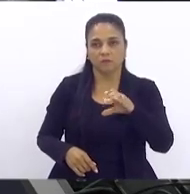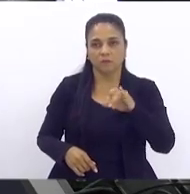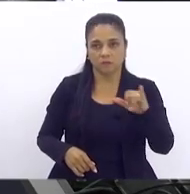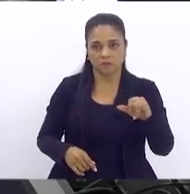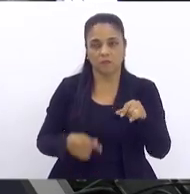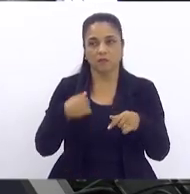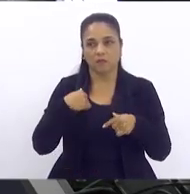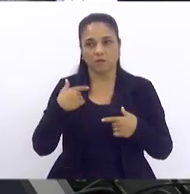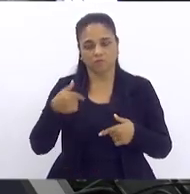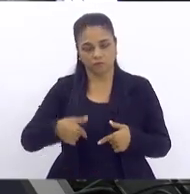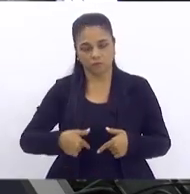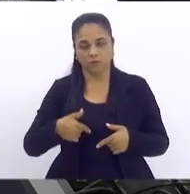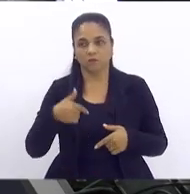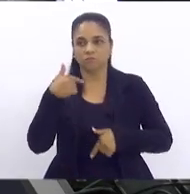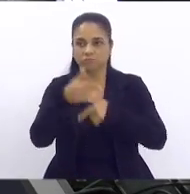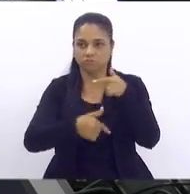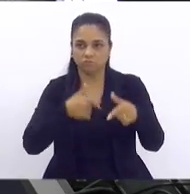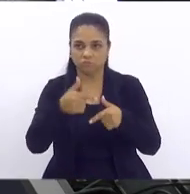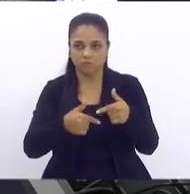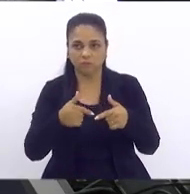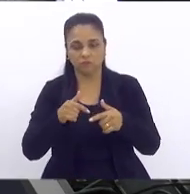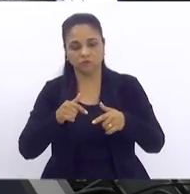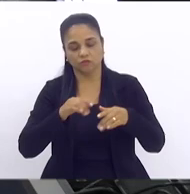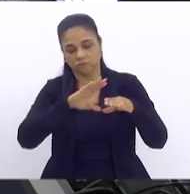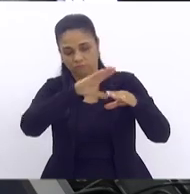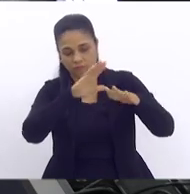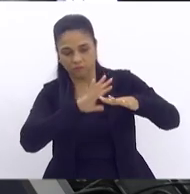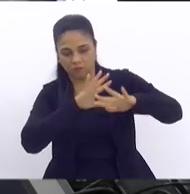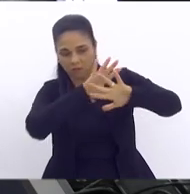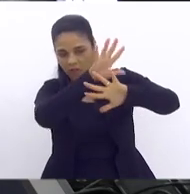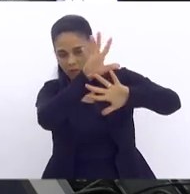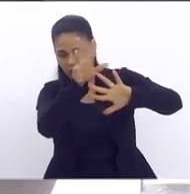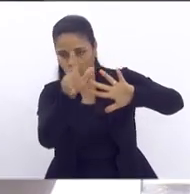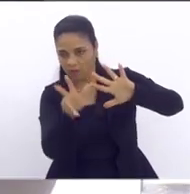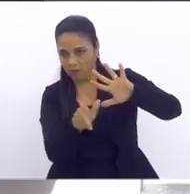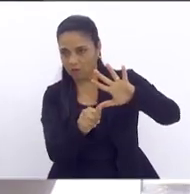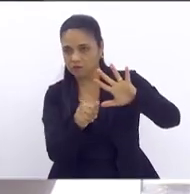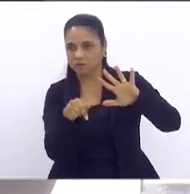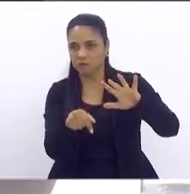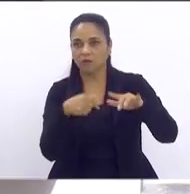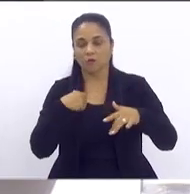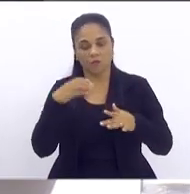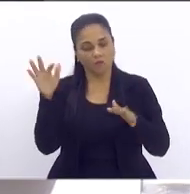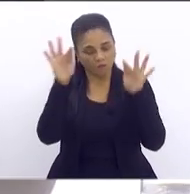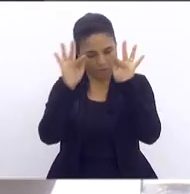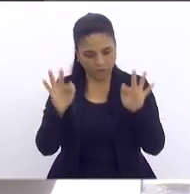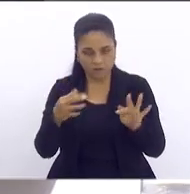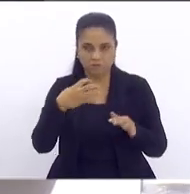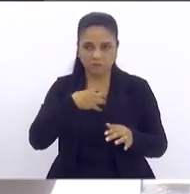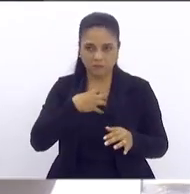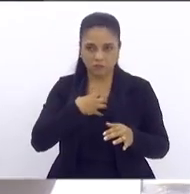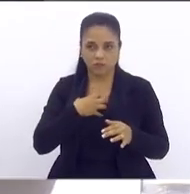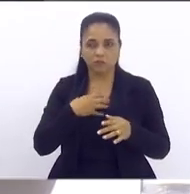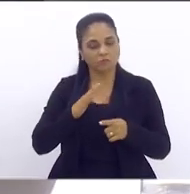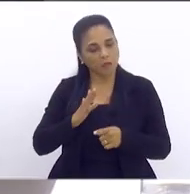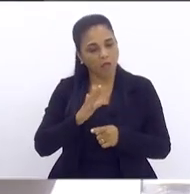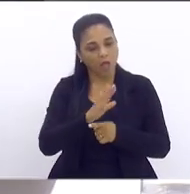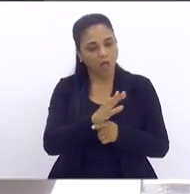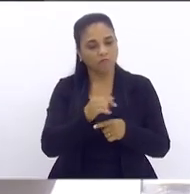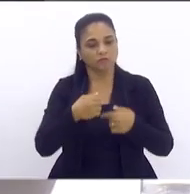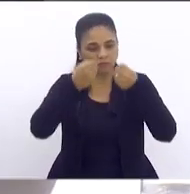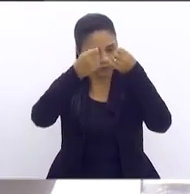tá, estar aqui, ter sido convocada e veio muito feliz em poder estar podendo prestar